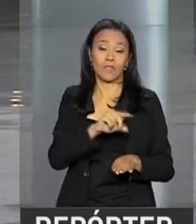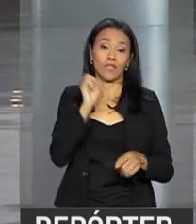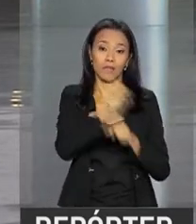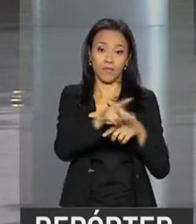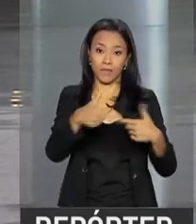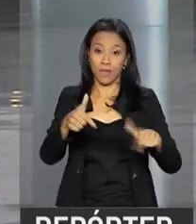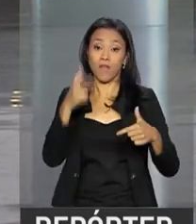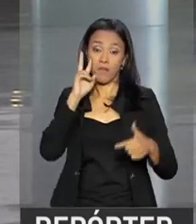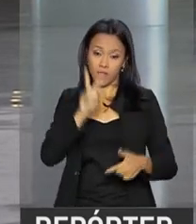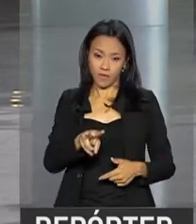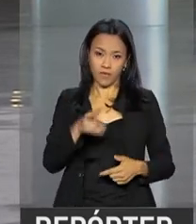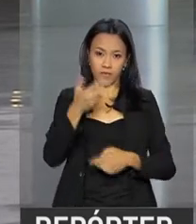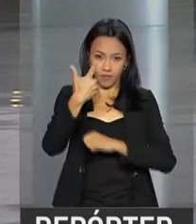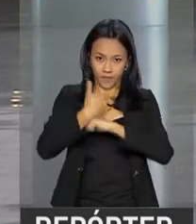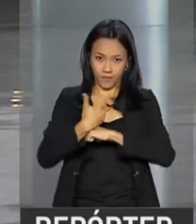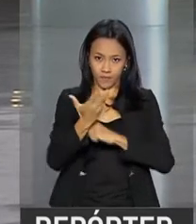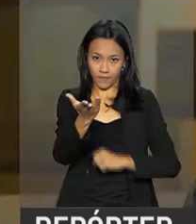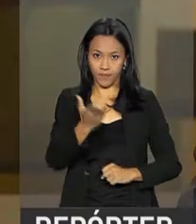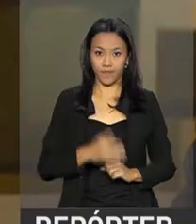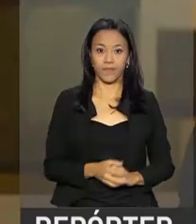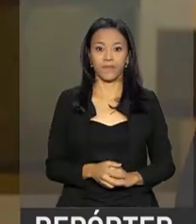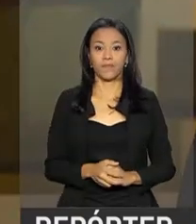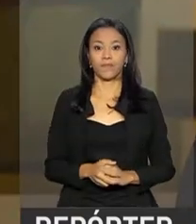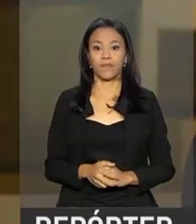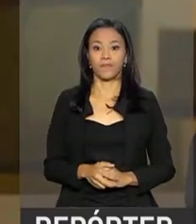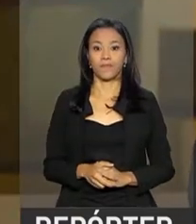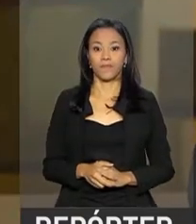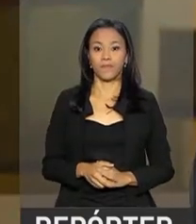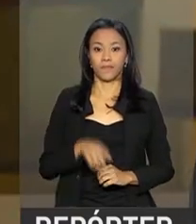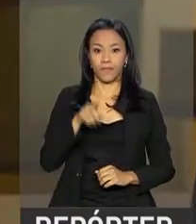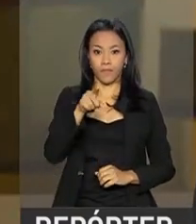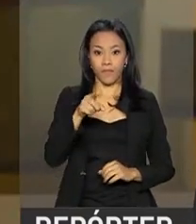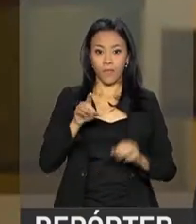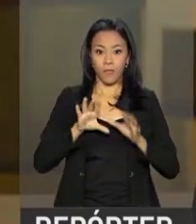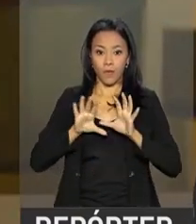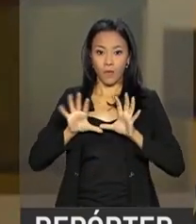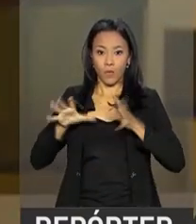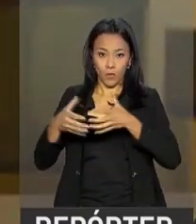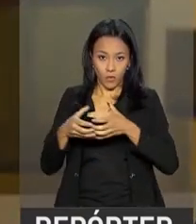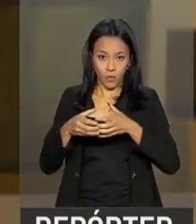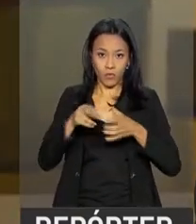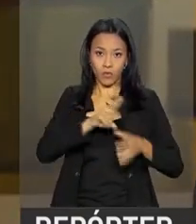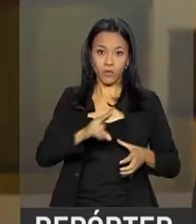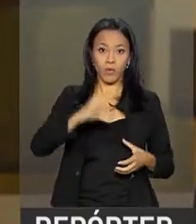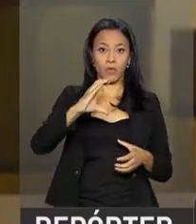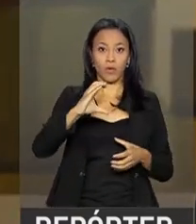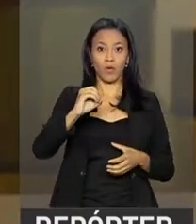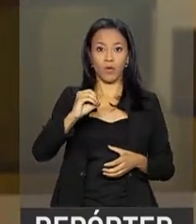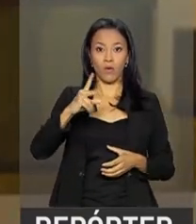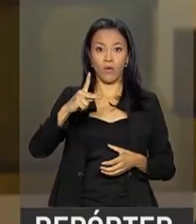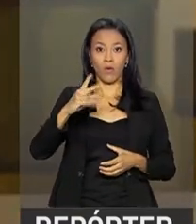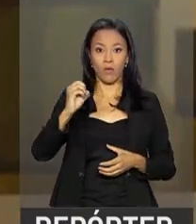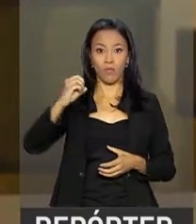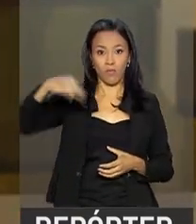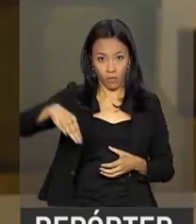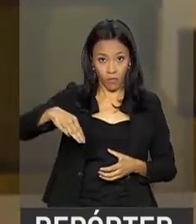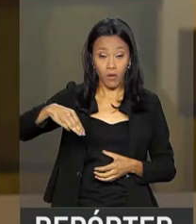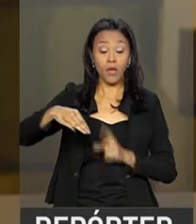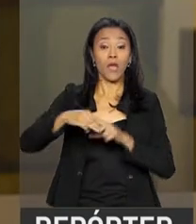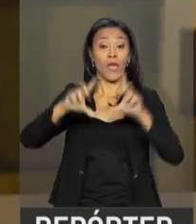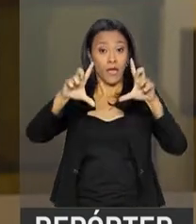o vídeo gravado pelo presidente do comitê de política monetária do banco central reduziu os juros